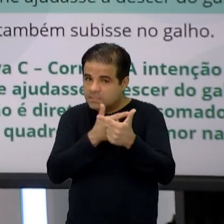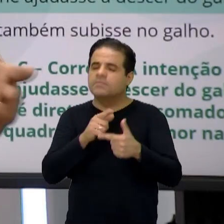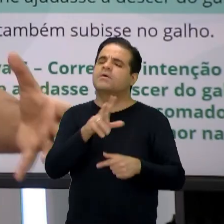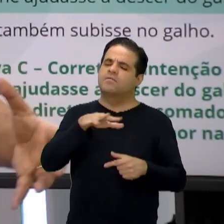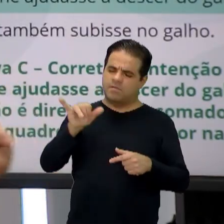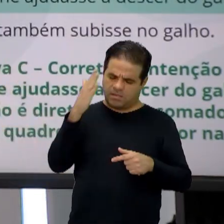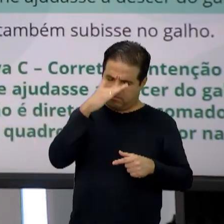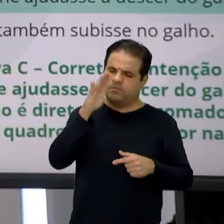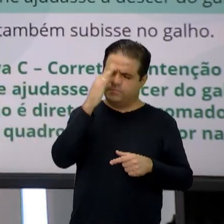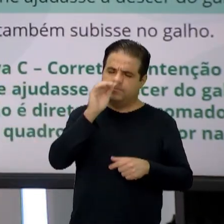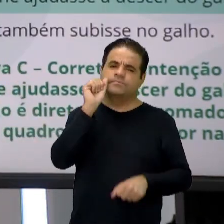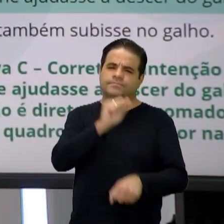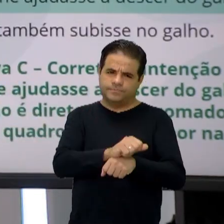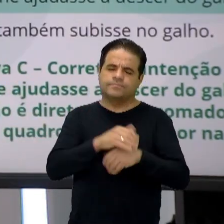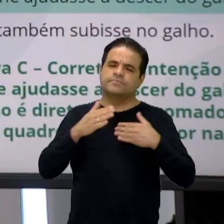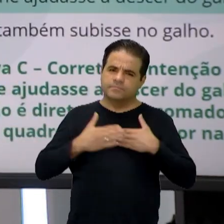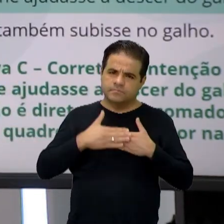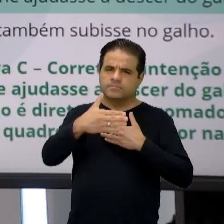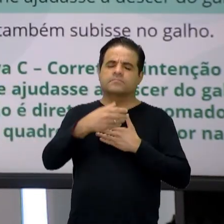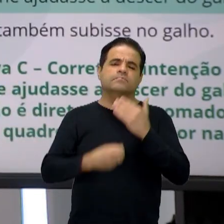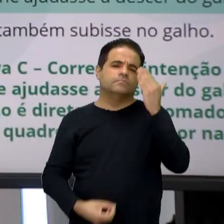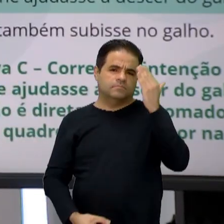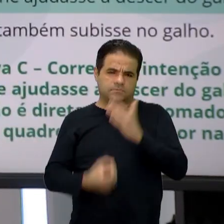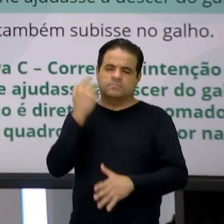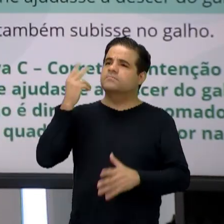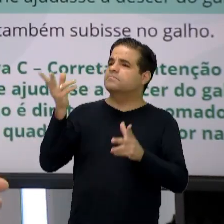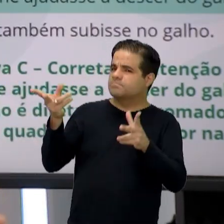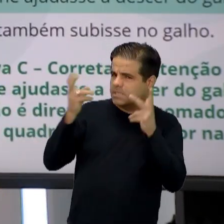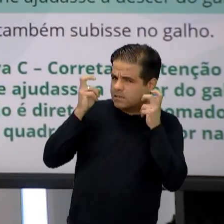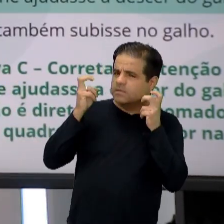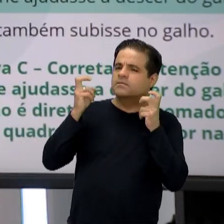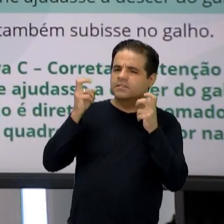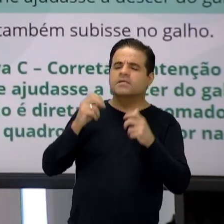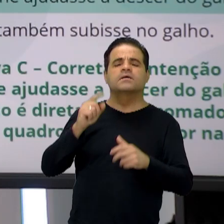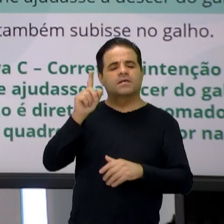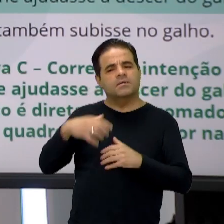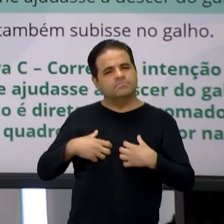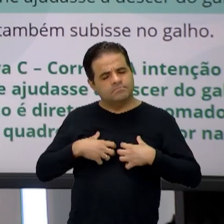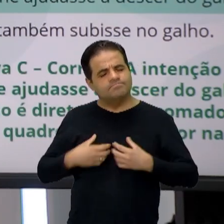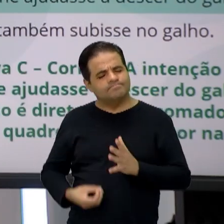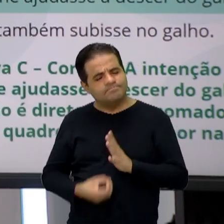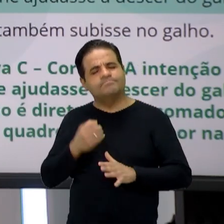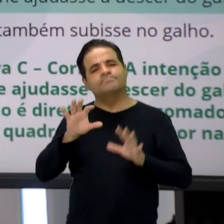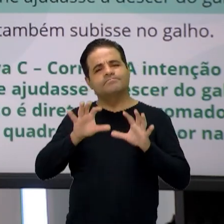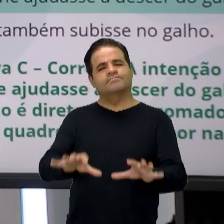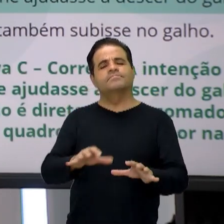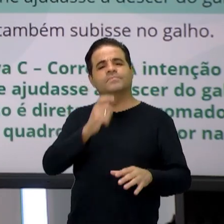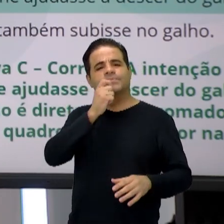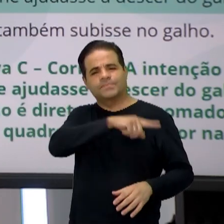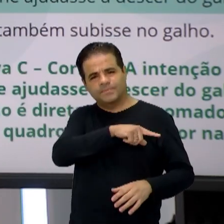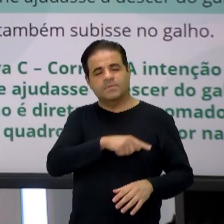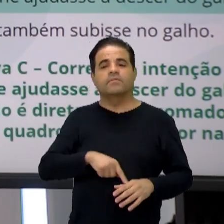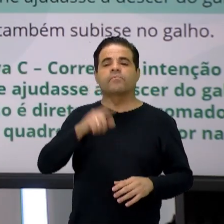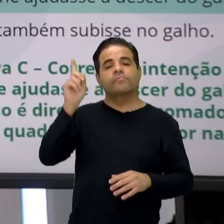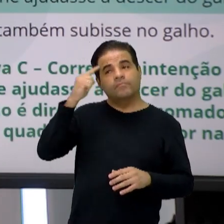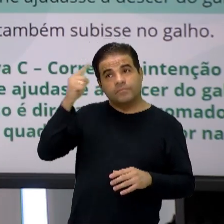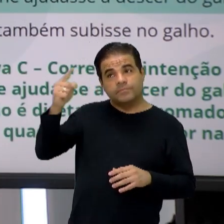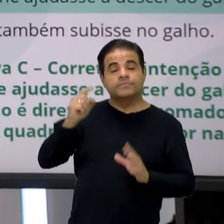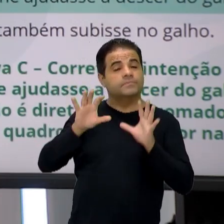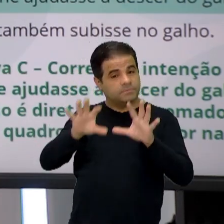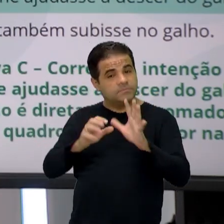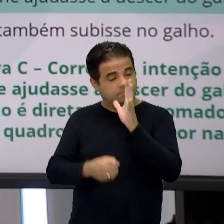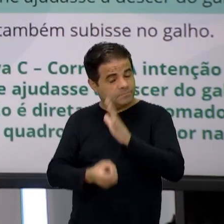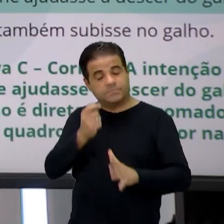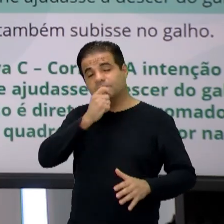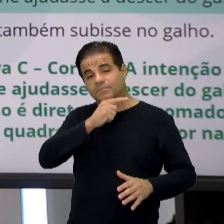entender que essa quebra de expectativa gerou uma nova percepção, que é o que causa humor, né? A ideia do quadrinista é sempre causar